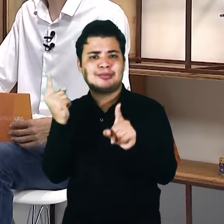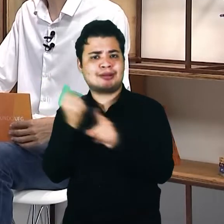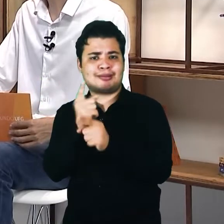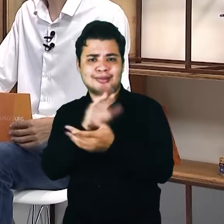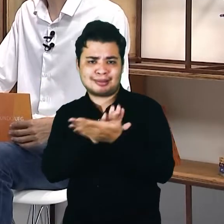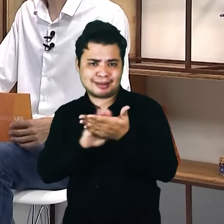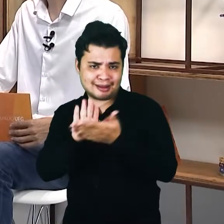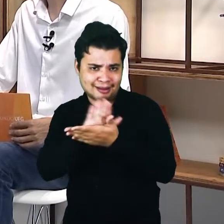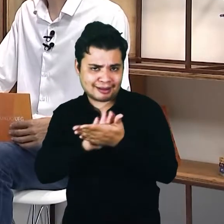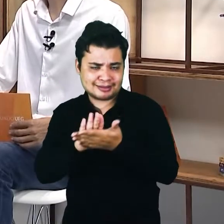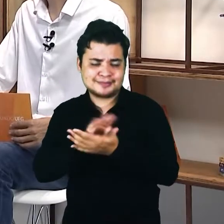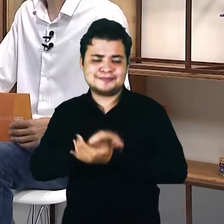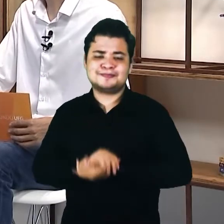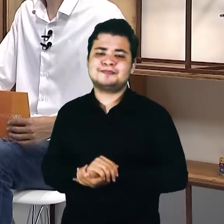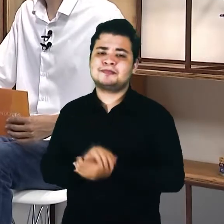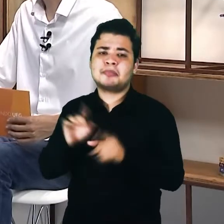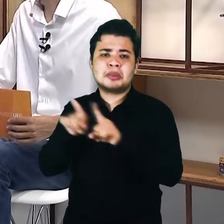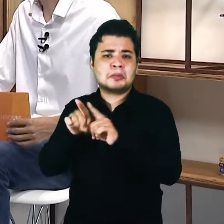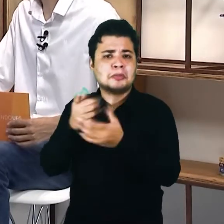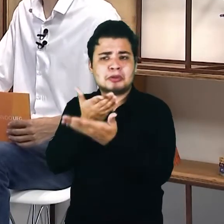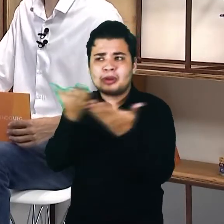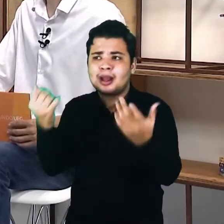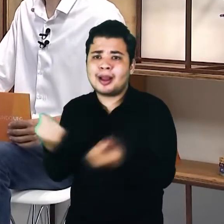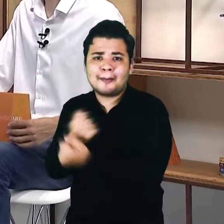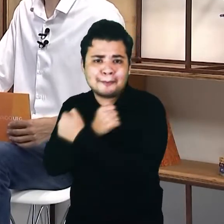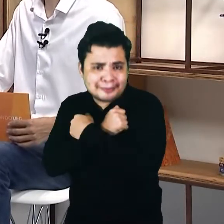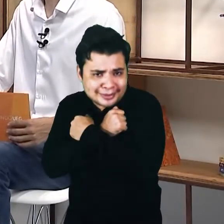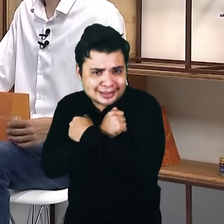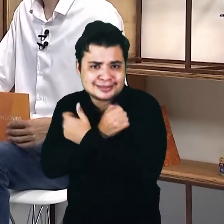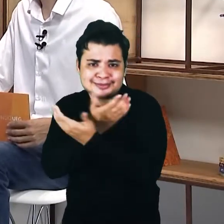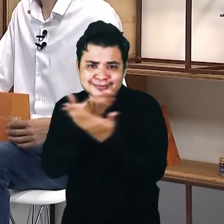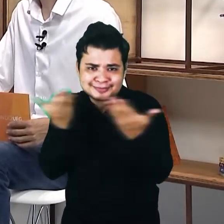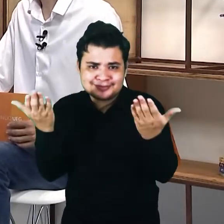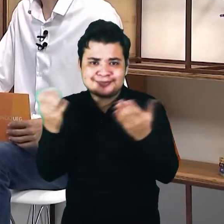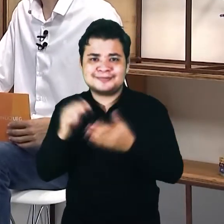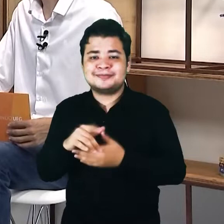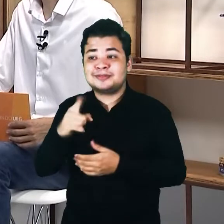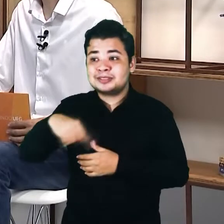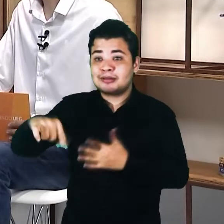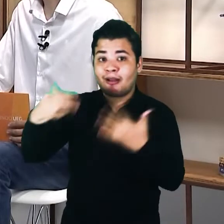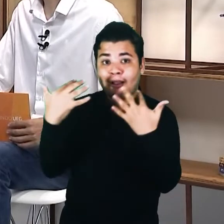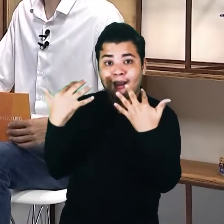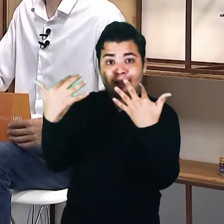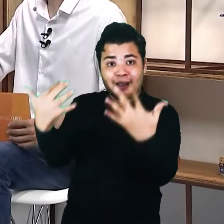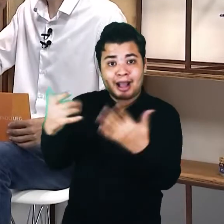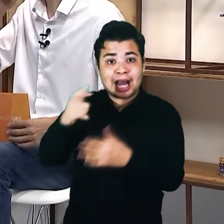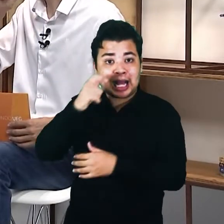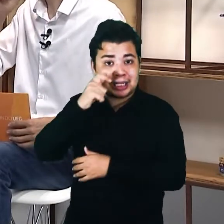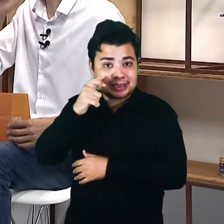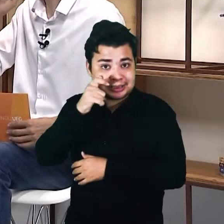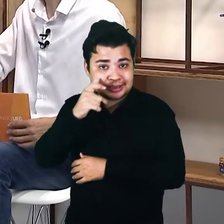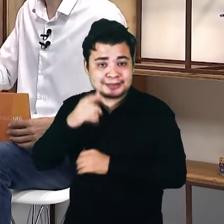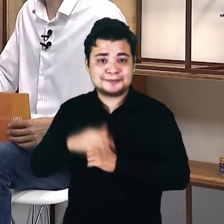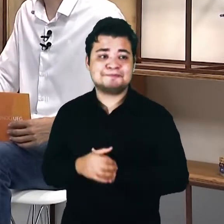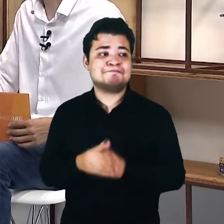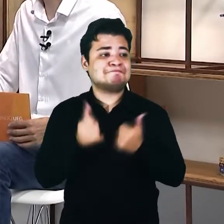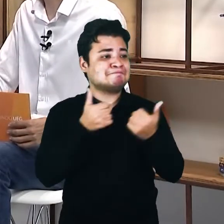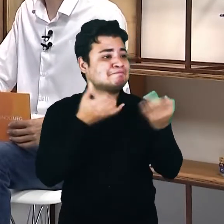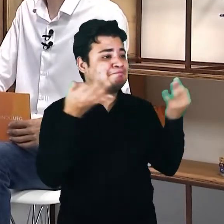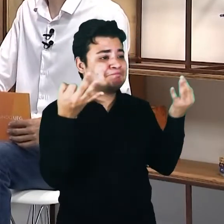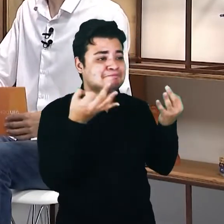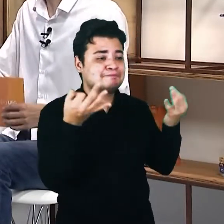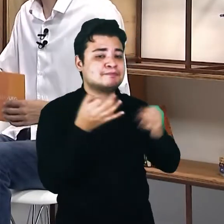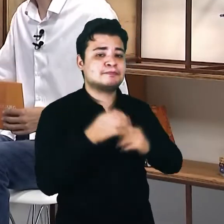via. E um abraço a todos, né? Telespectadores, quem está assistindo a gente.